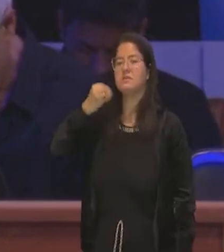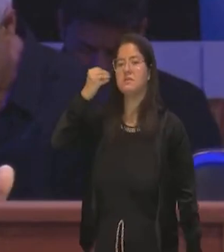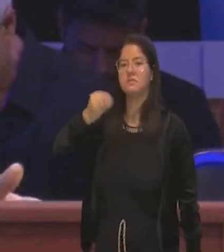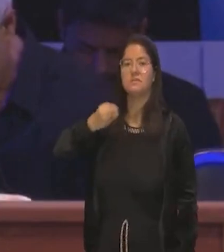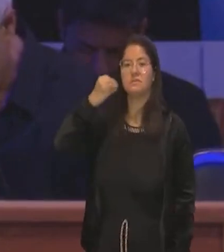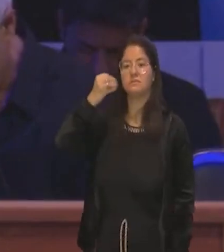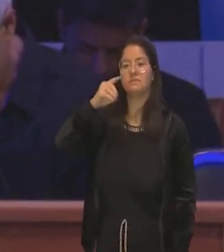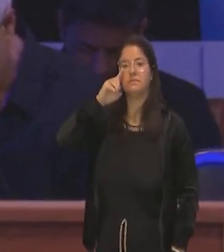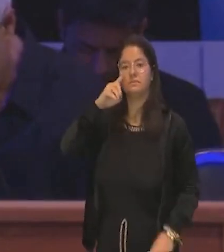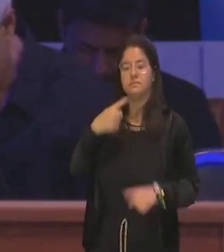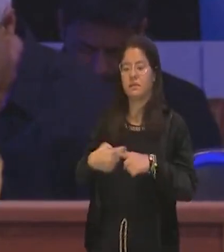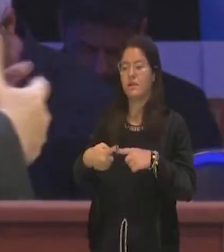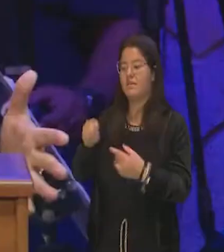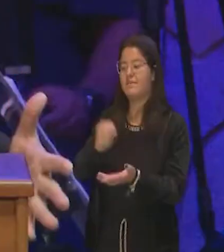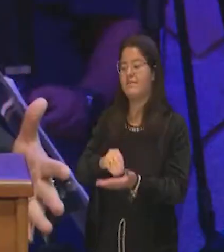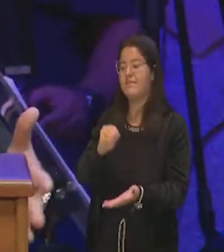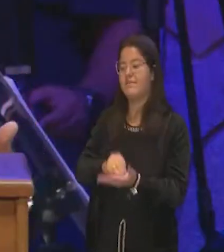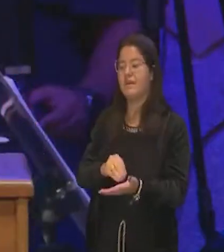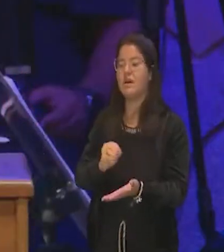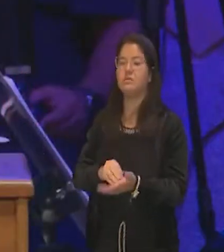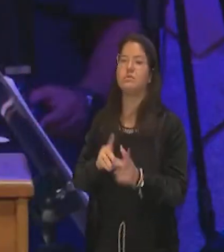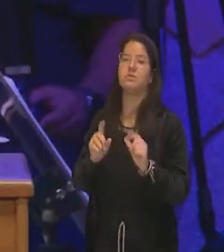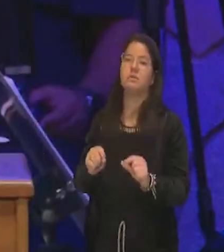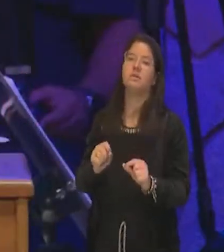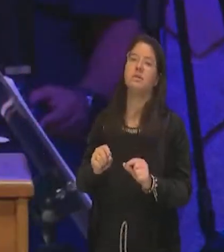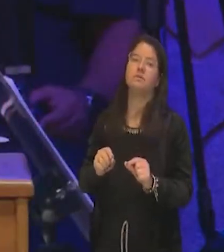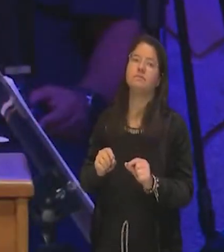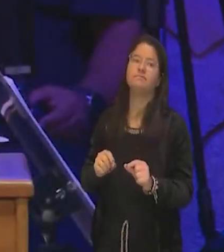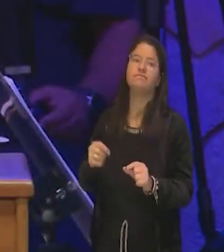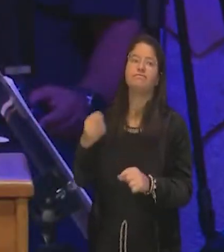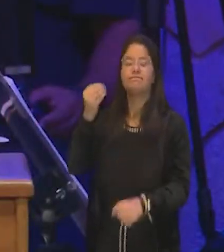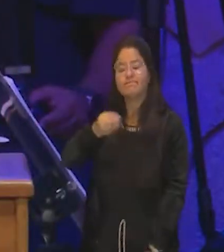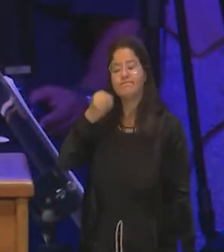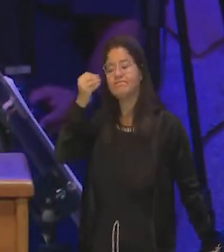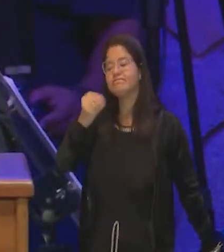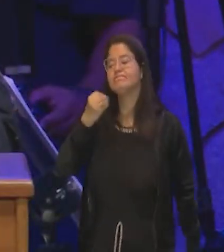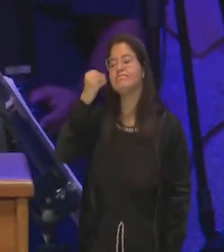outra coisa, mas é pela sua inexperiência e